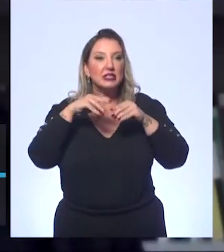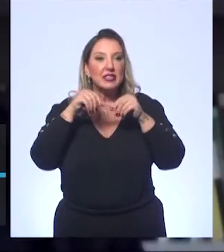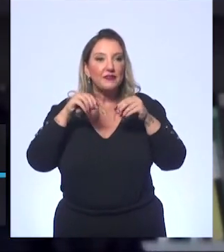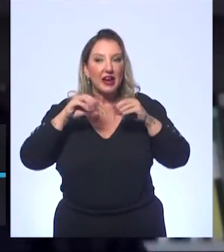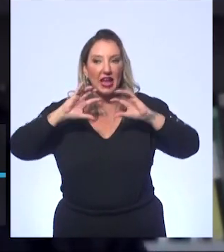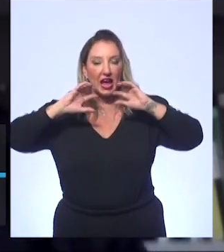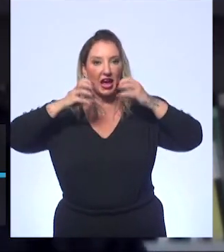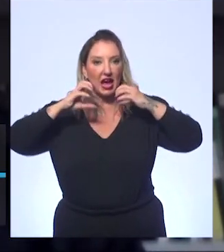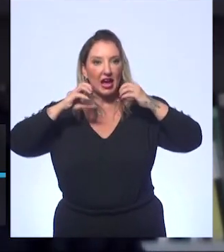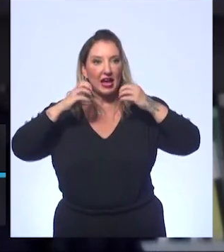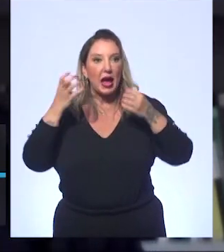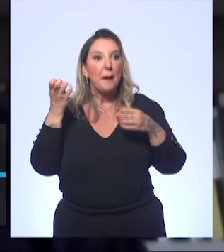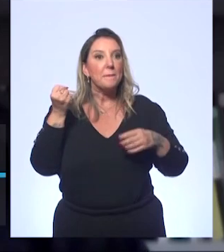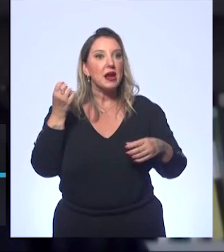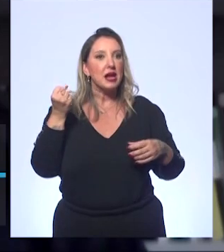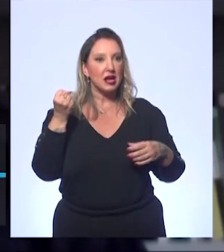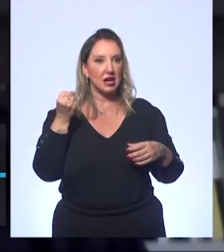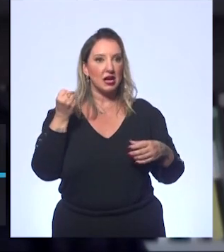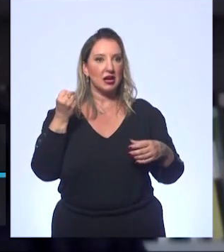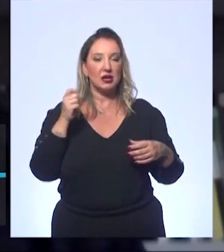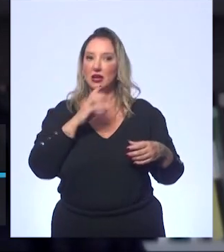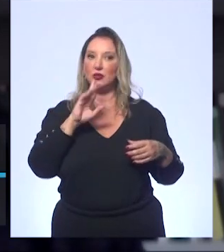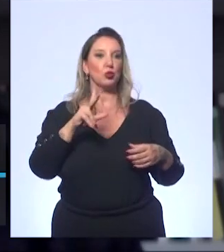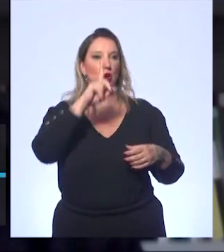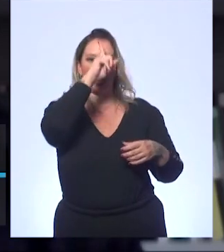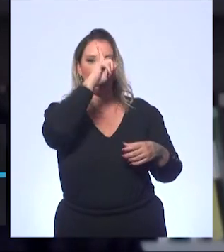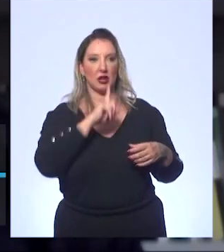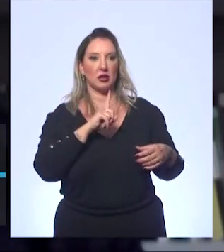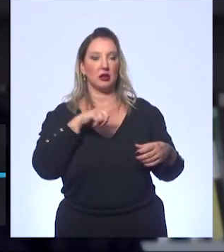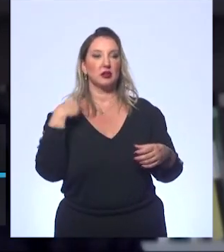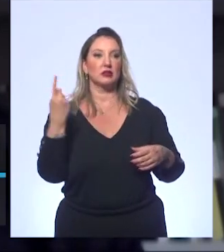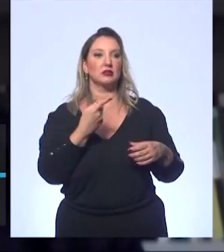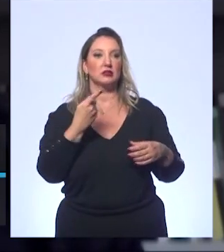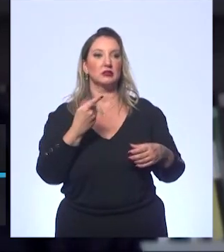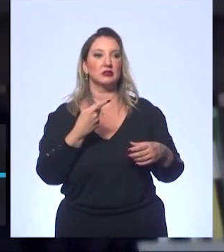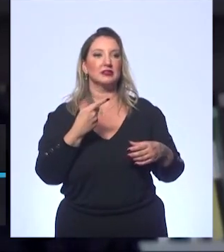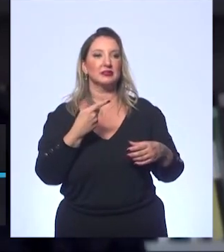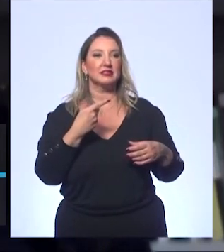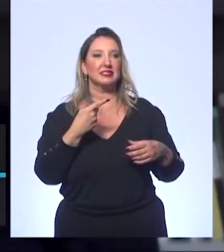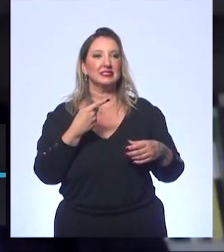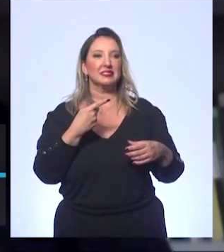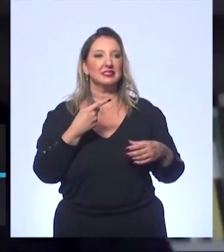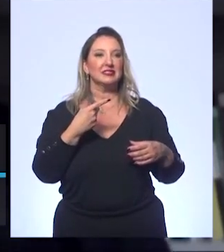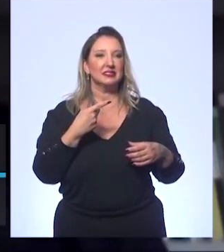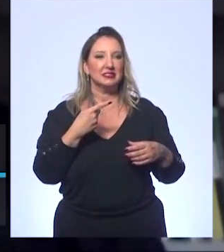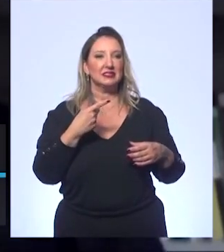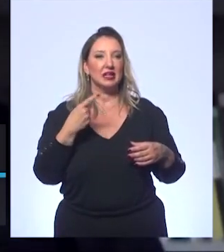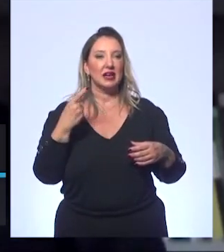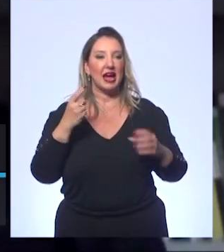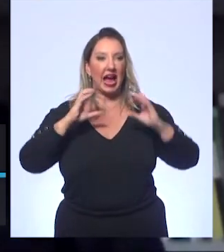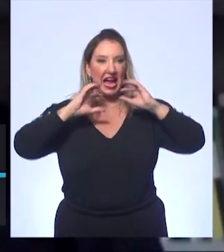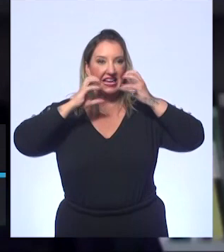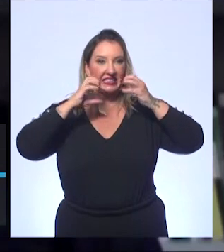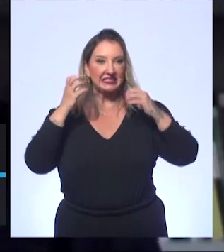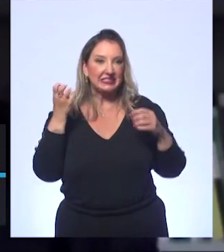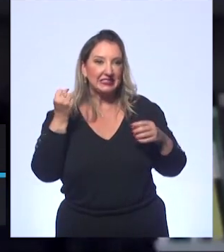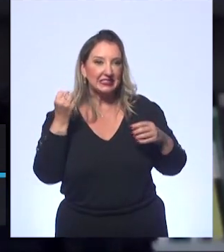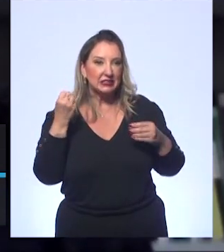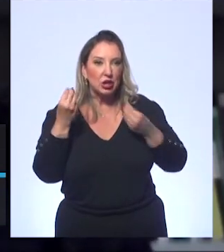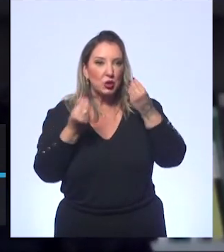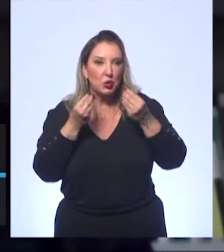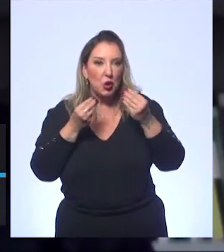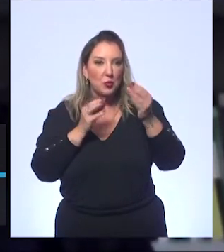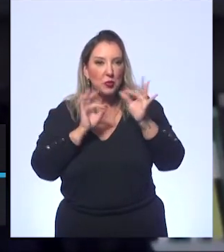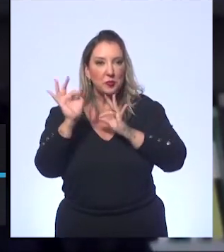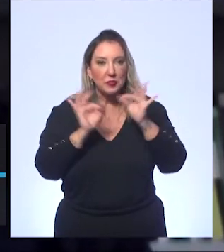ela é branca, não é amarela, não. Nós consumimos muito o milho branco. Como que isso é